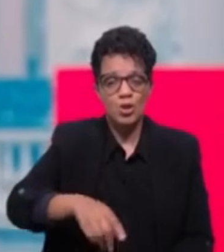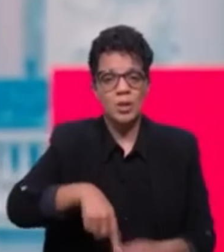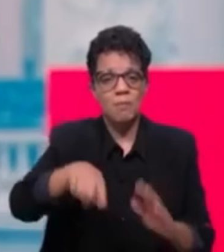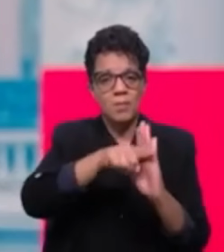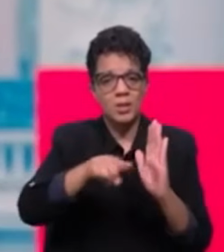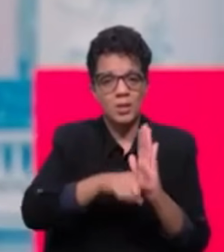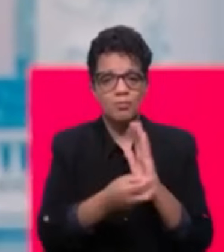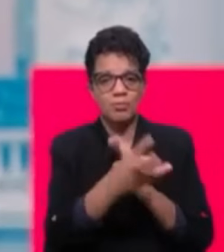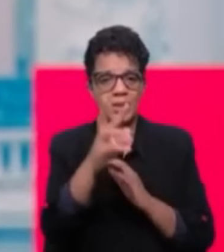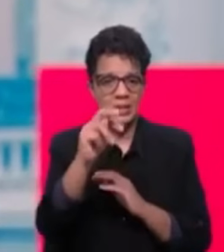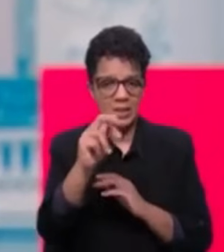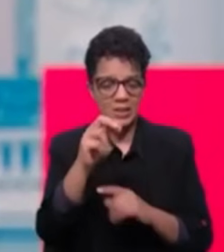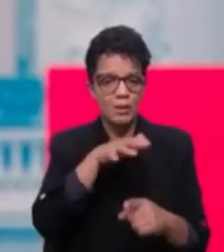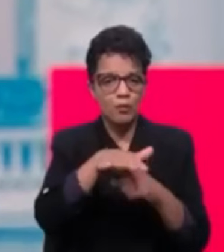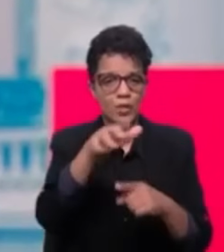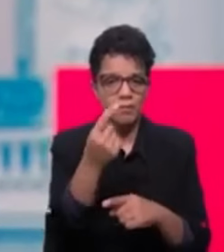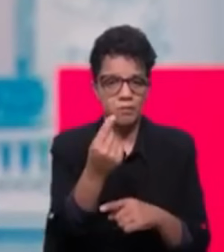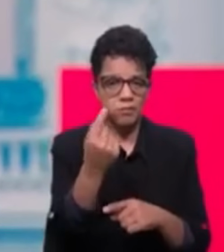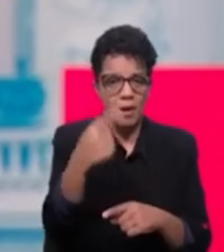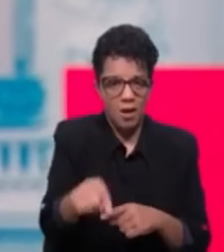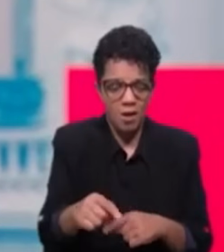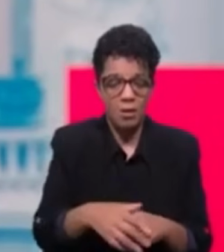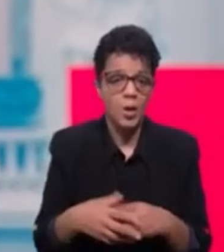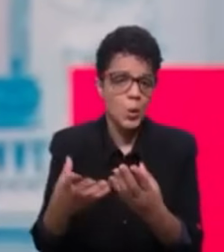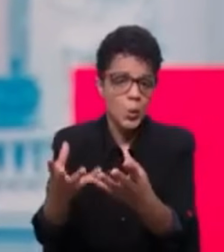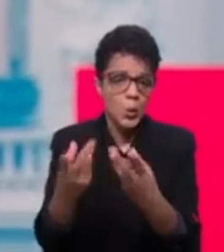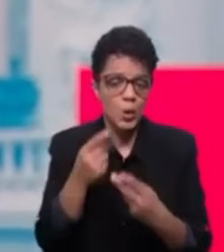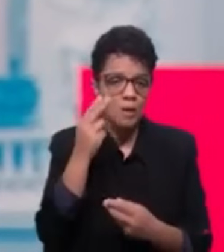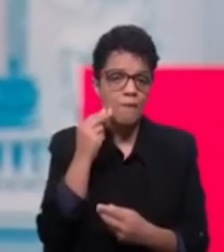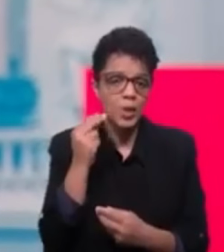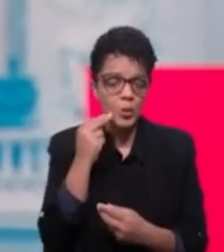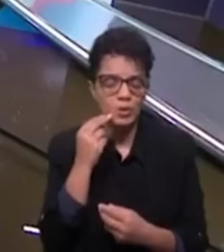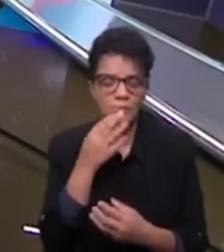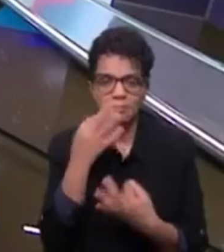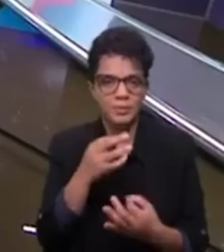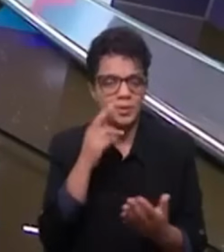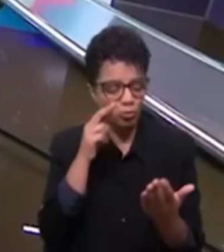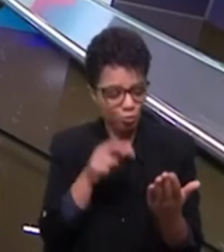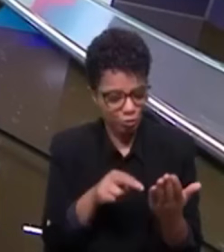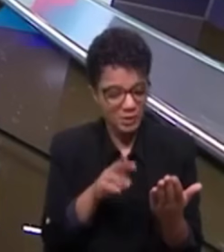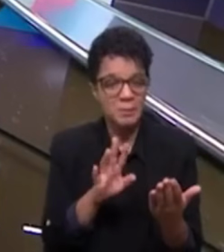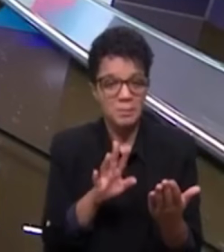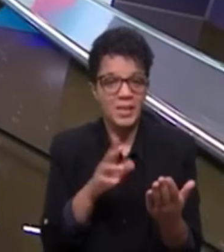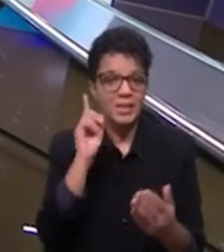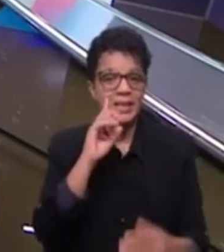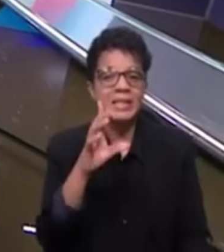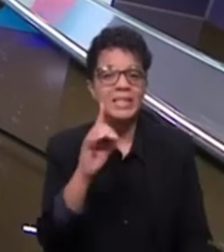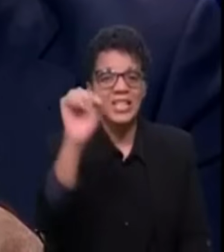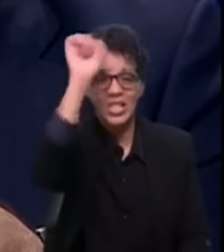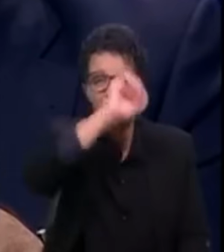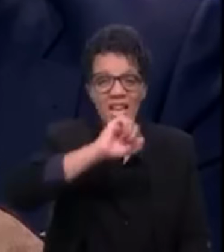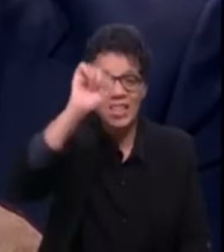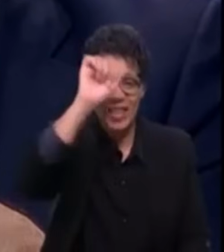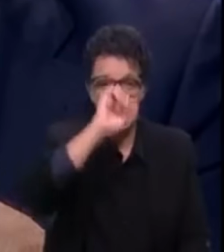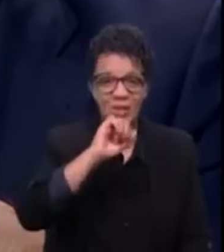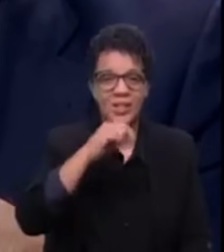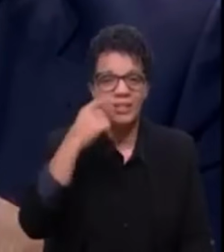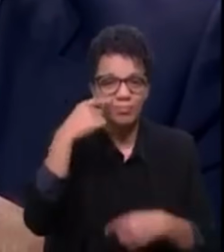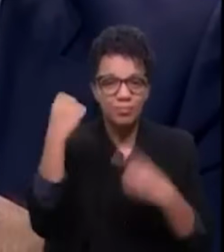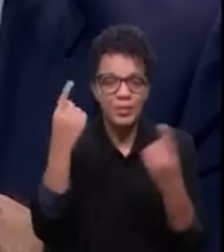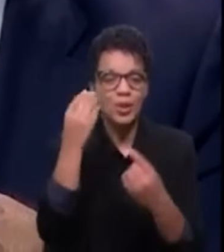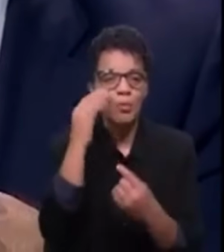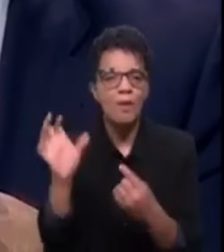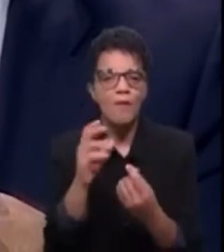medidas que têm mais Impacto financeiro uma conta que que o André Ventura ainda não teve ocasião de fazer apesar de ter prometido o dia 16 de janeiro que apresentar o seu